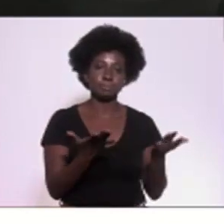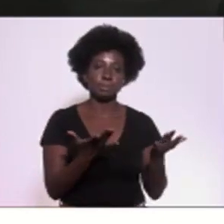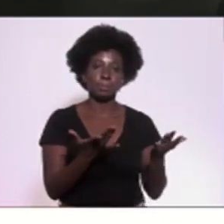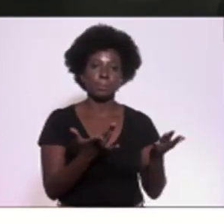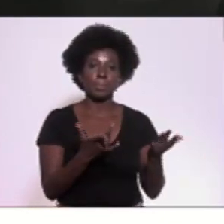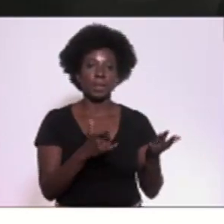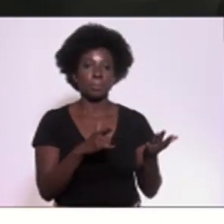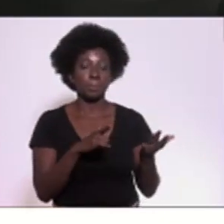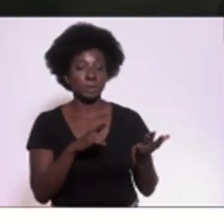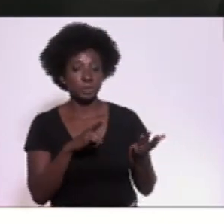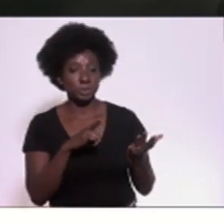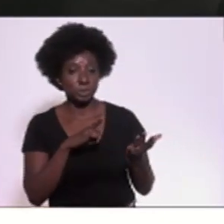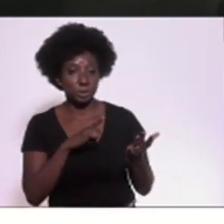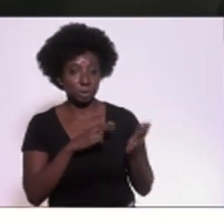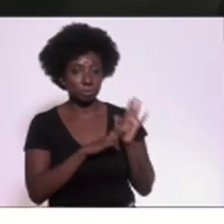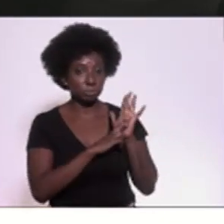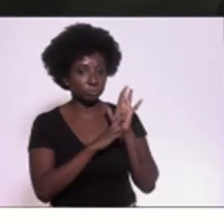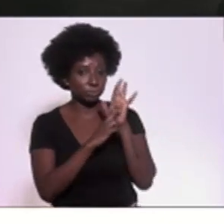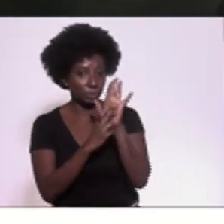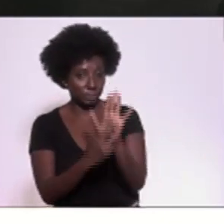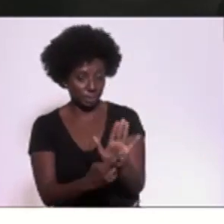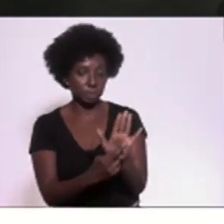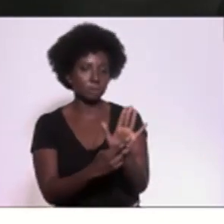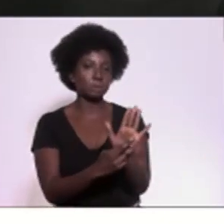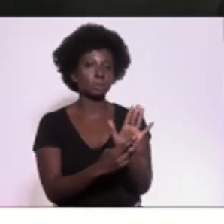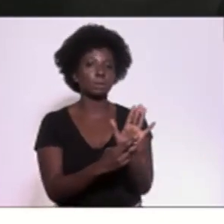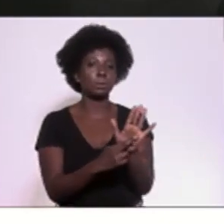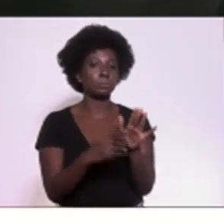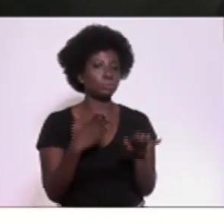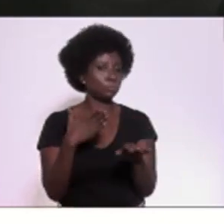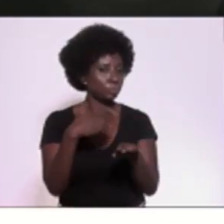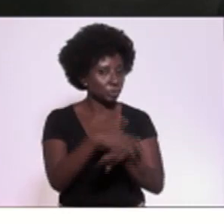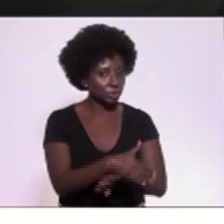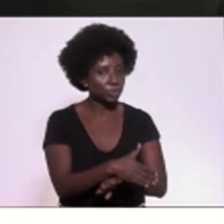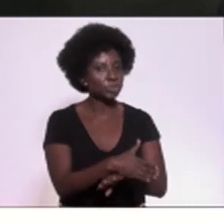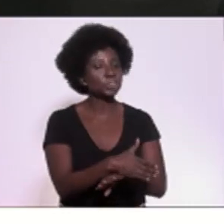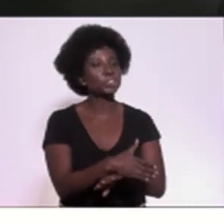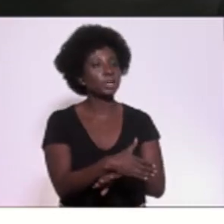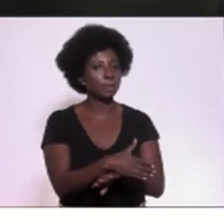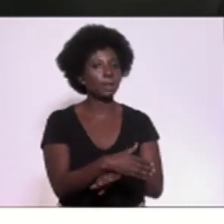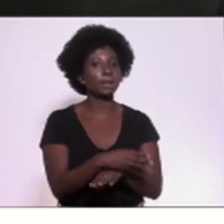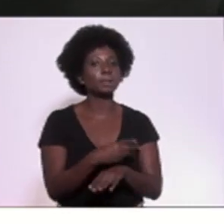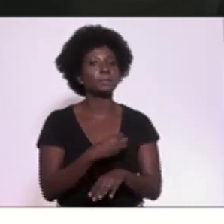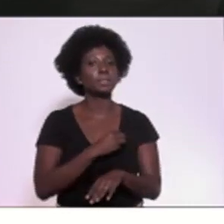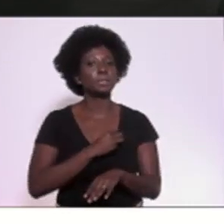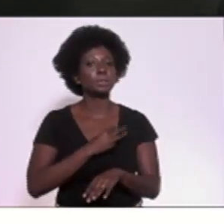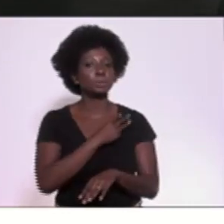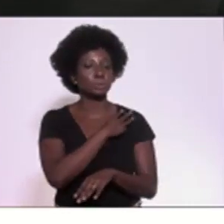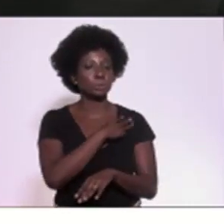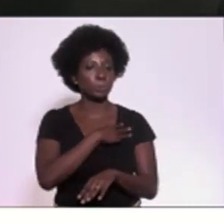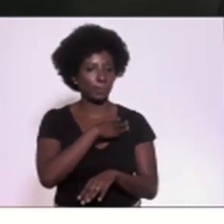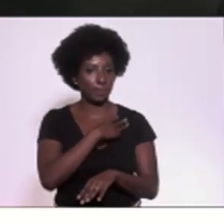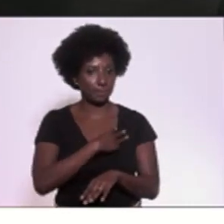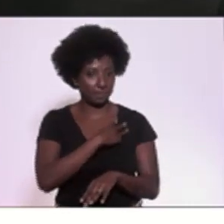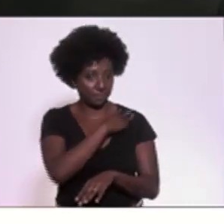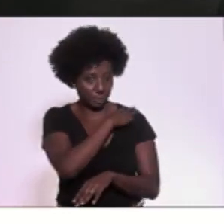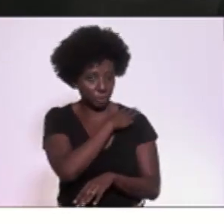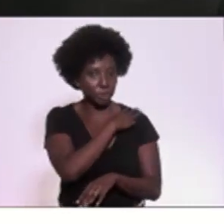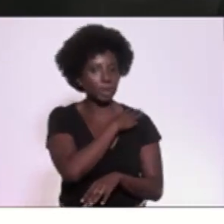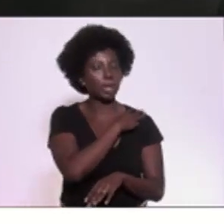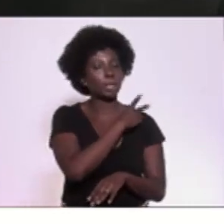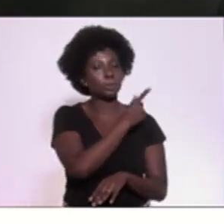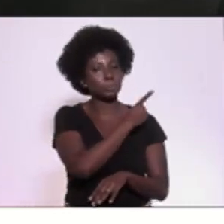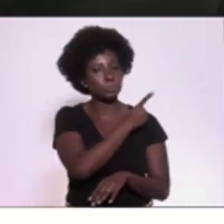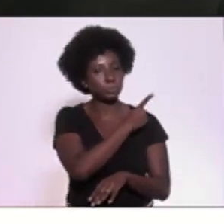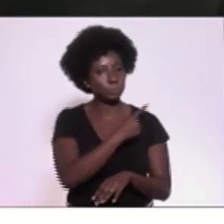tem uma representação direta de inconstitucionalidade do Ministério Público Estadual, que está sob